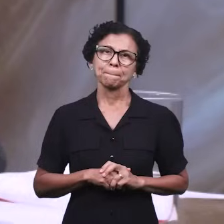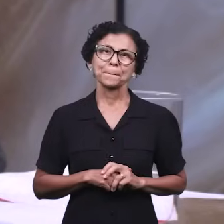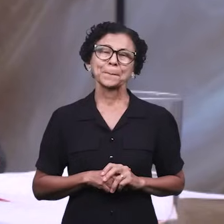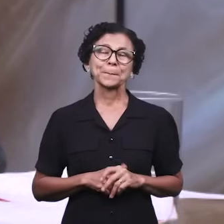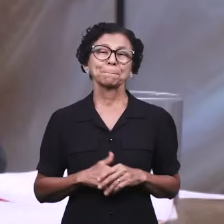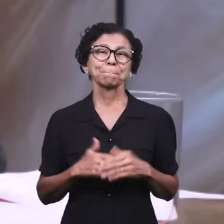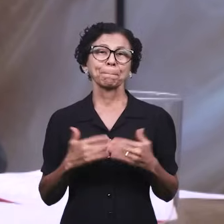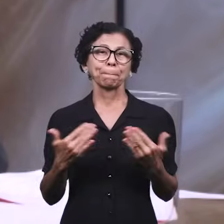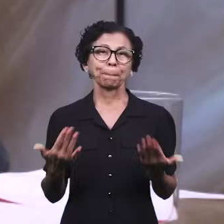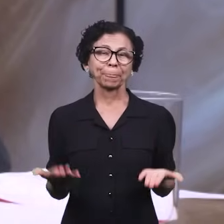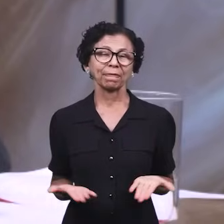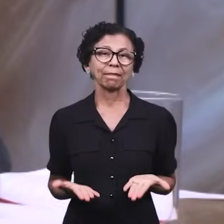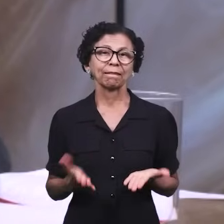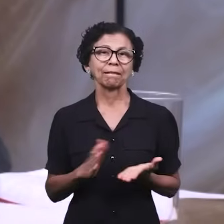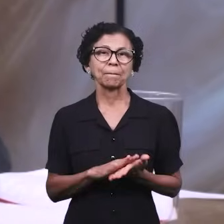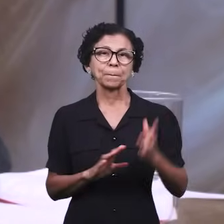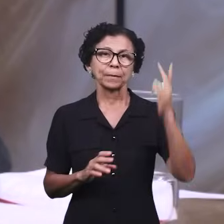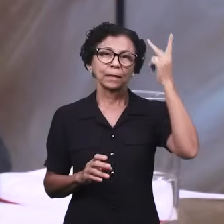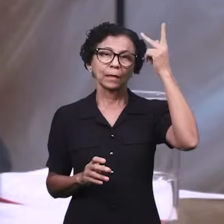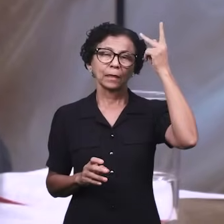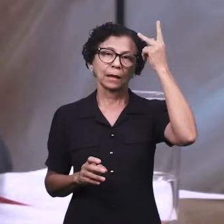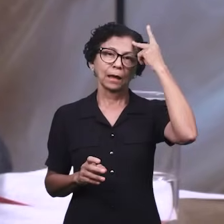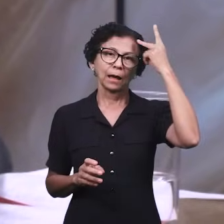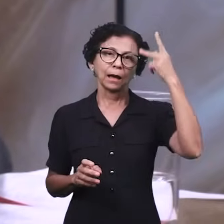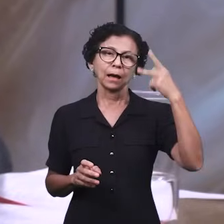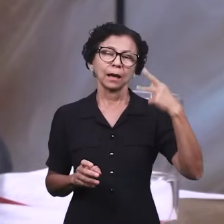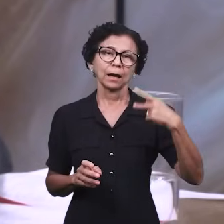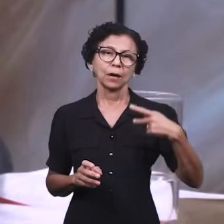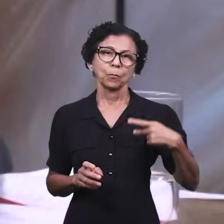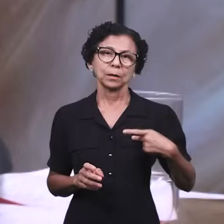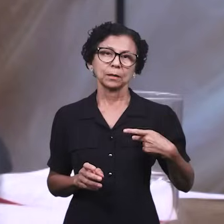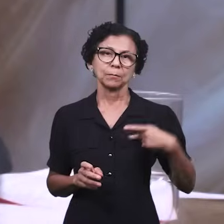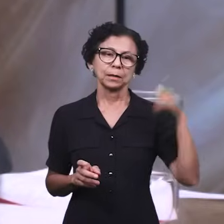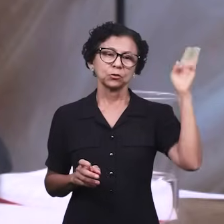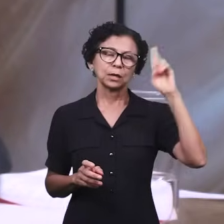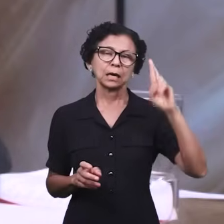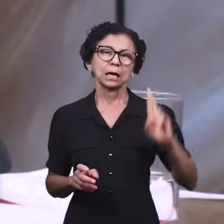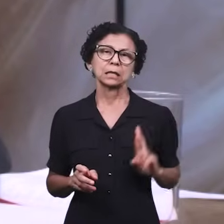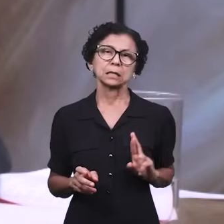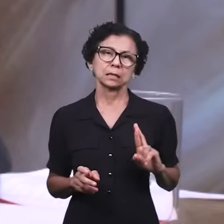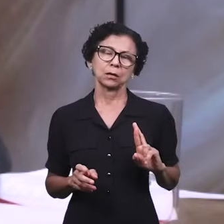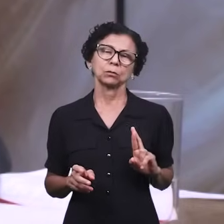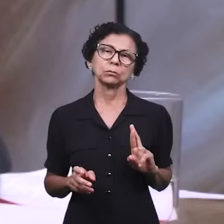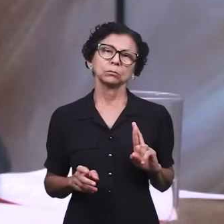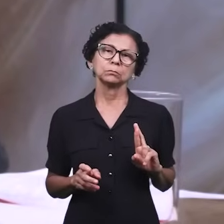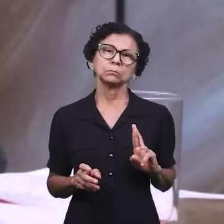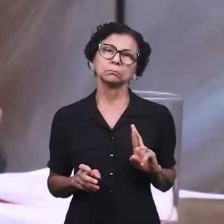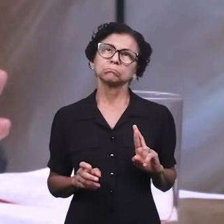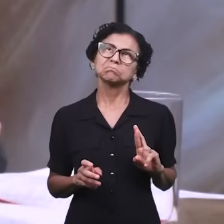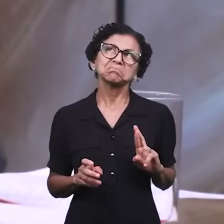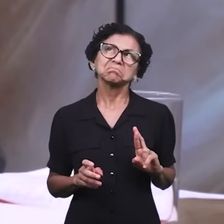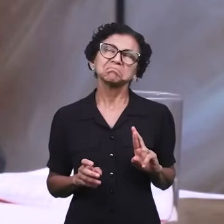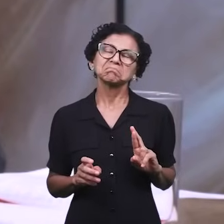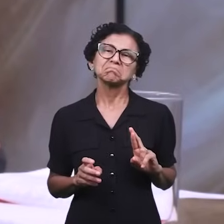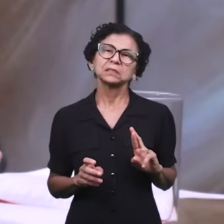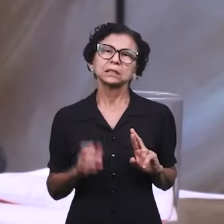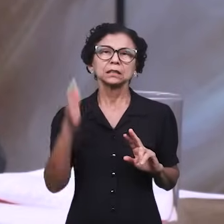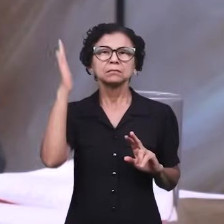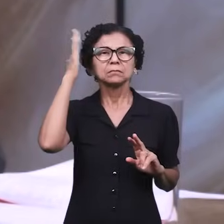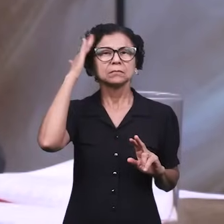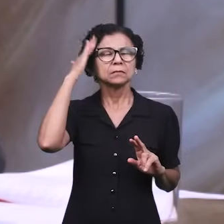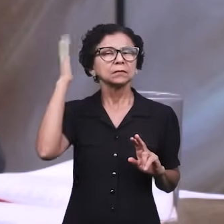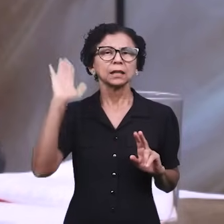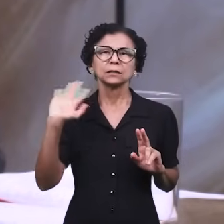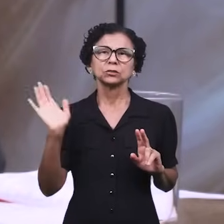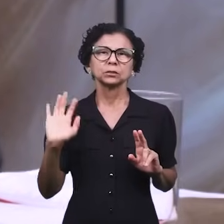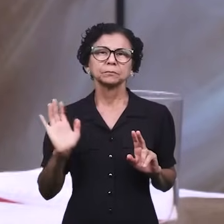letra mata, mas o Espírito dá vida. Então, esse aspecto aí é que está o